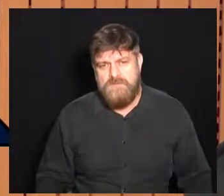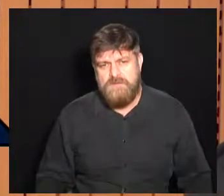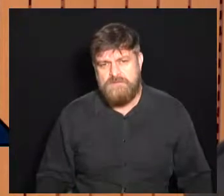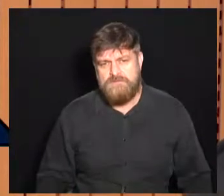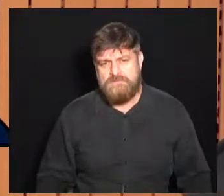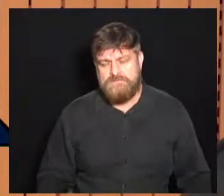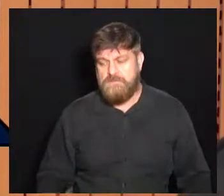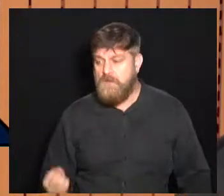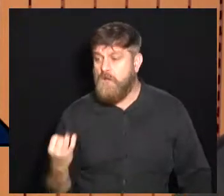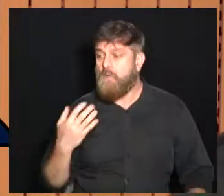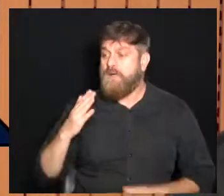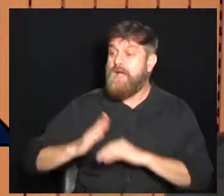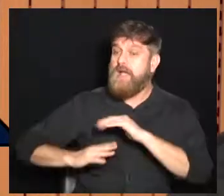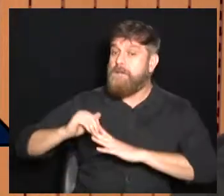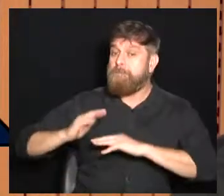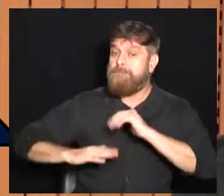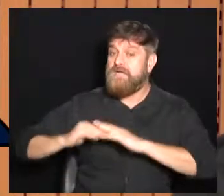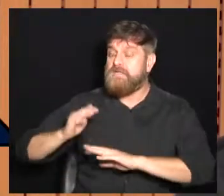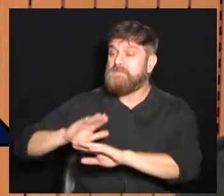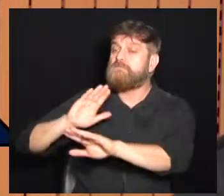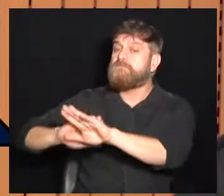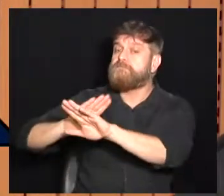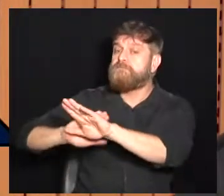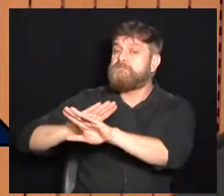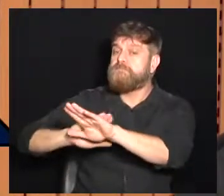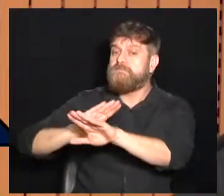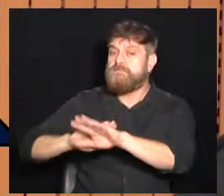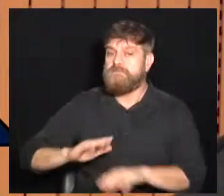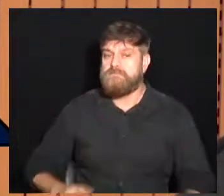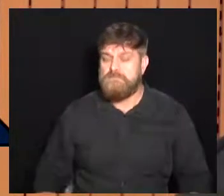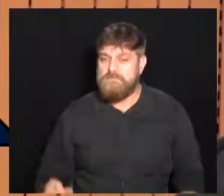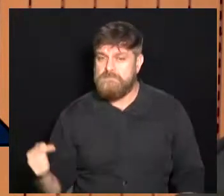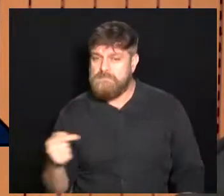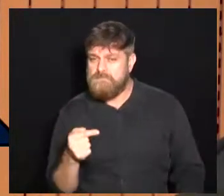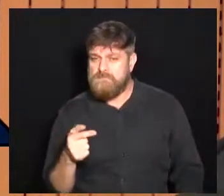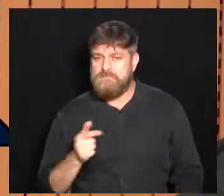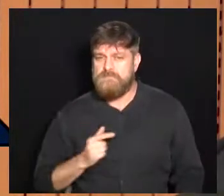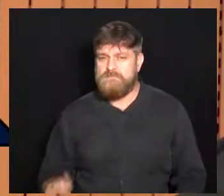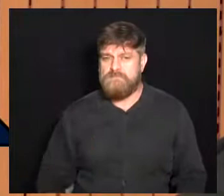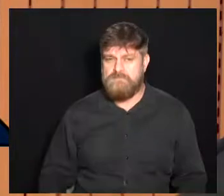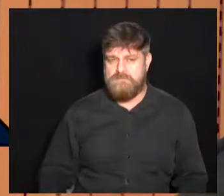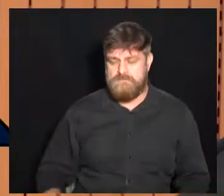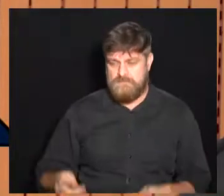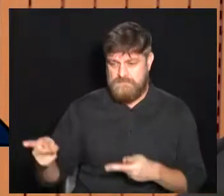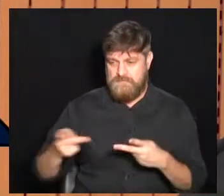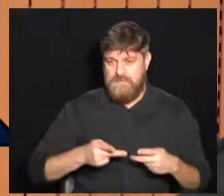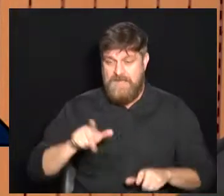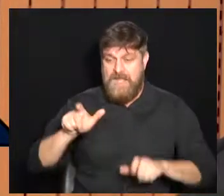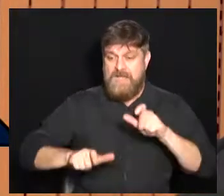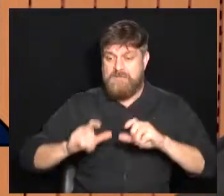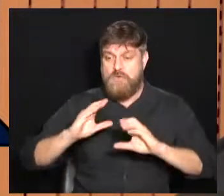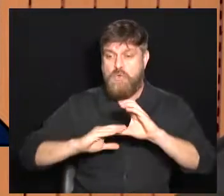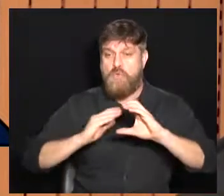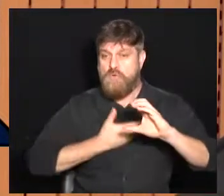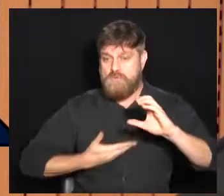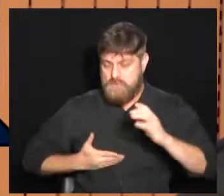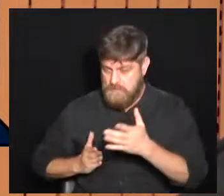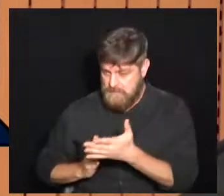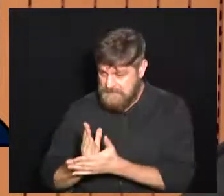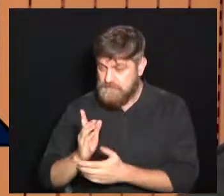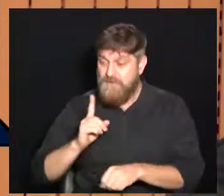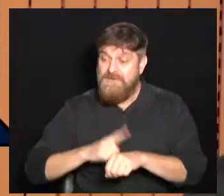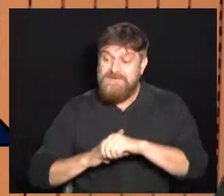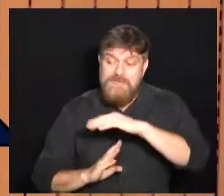Quais as medidas que estão sendo tomadas relacionadas à convocação dos concursados, o prazo